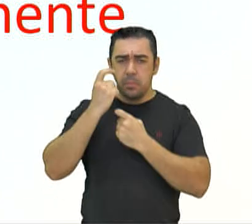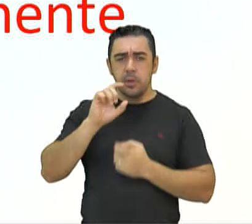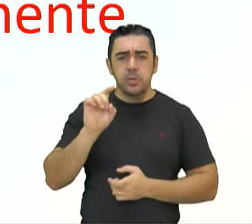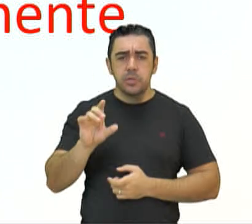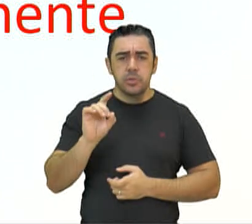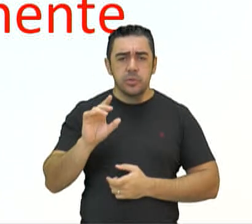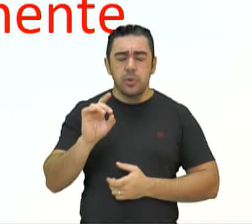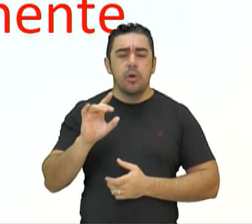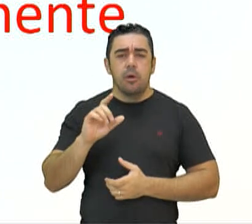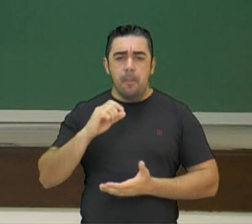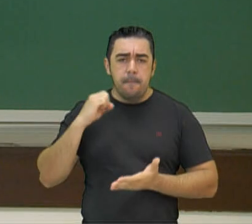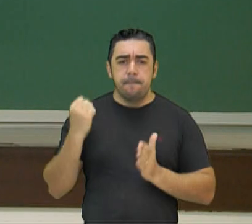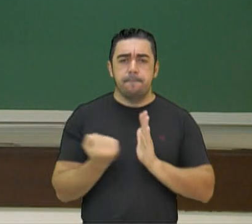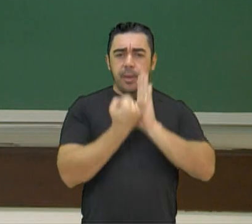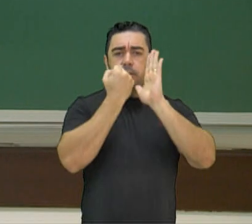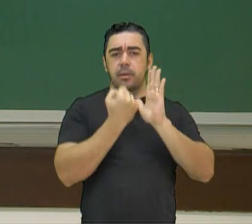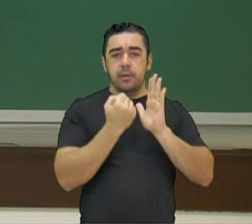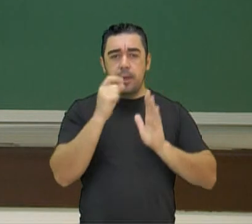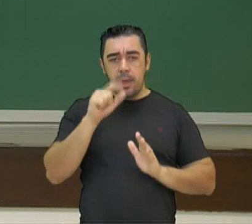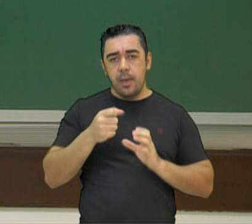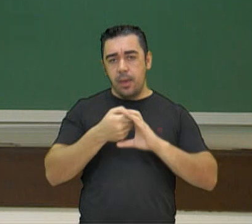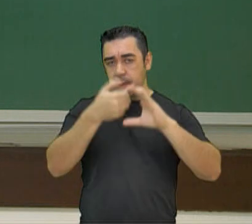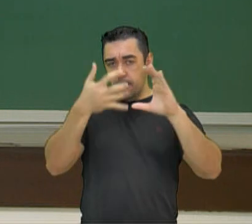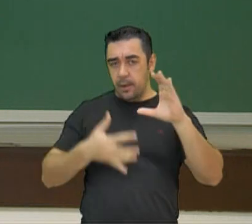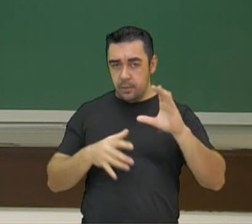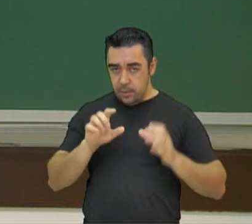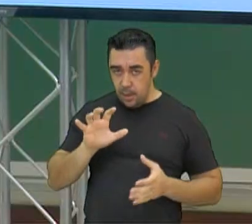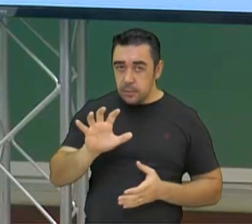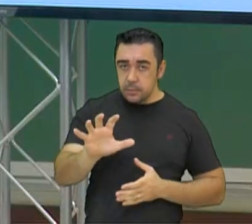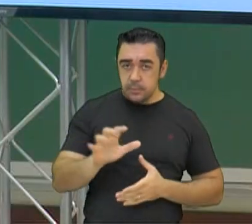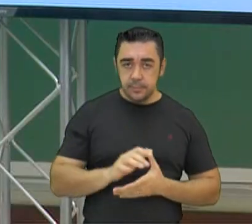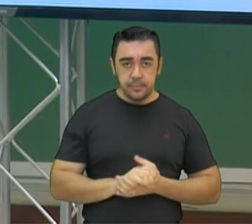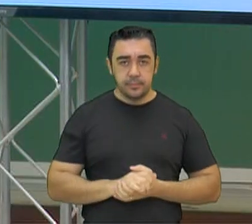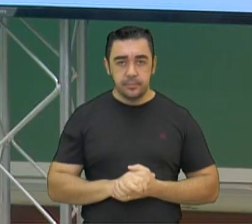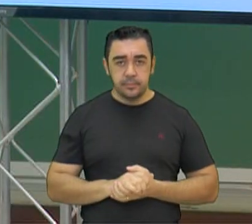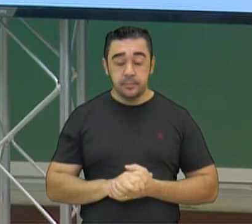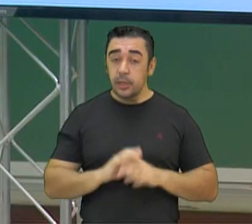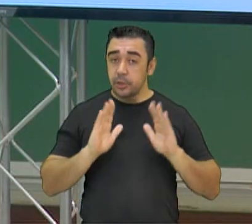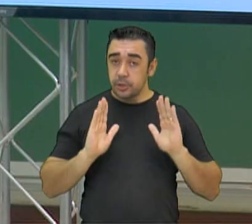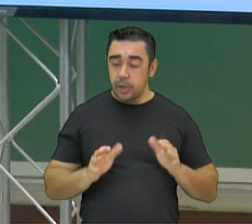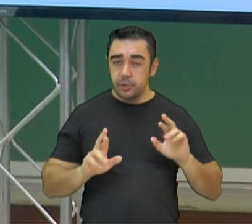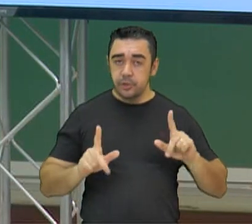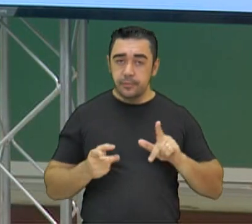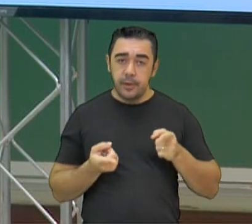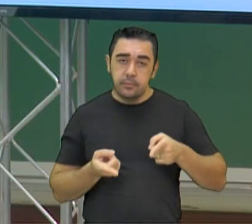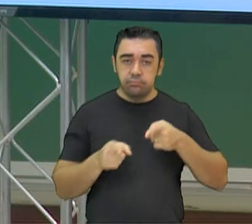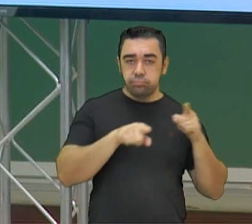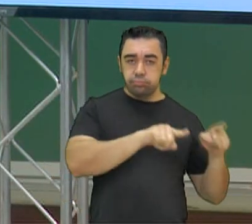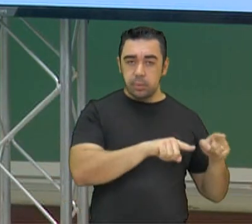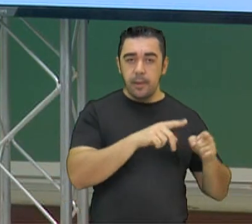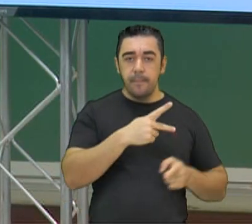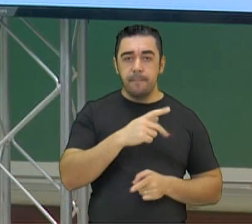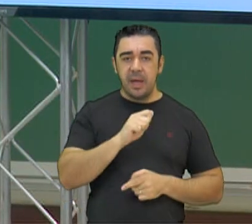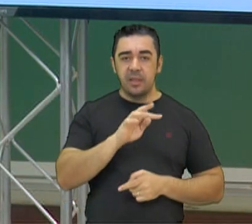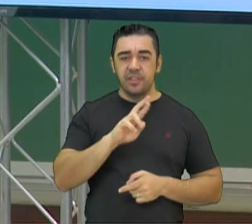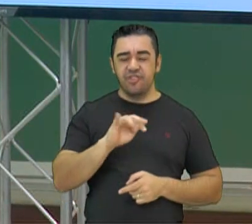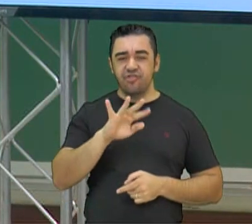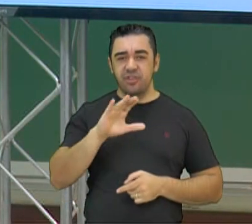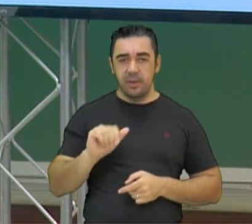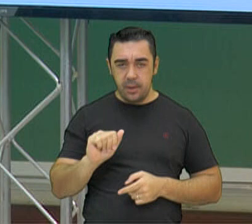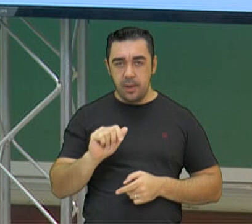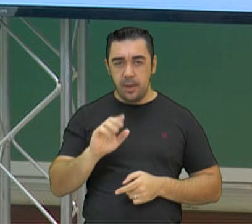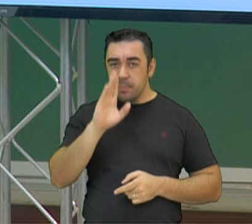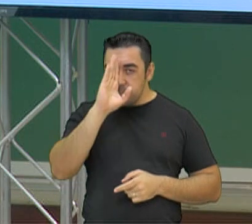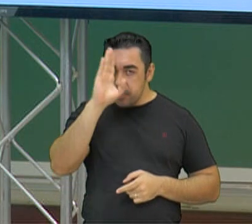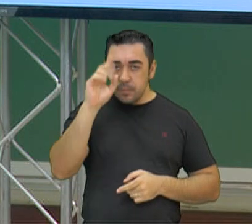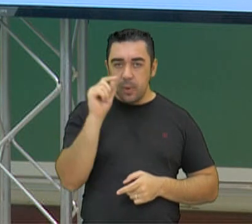em consolidá-la, porque a grande característica é isso. Enquanto que a patrística, ela é a grande centro